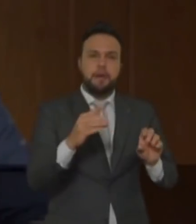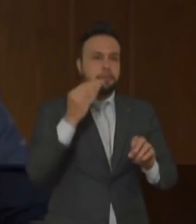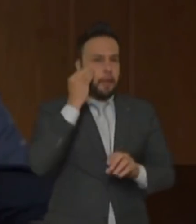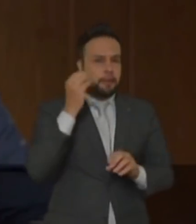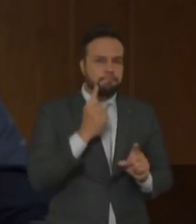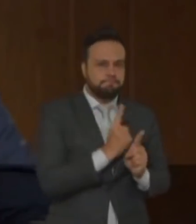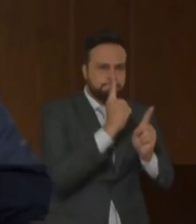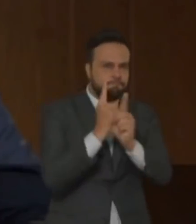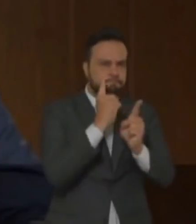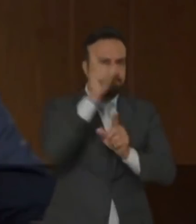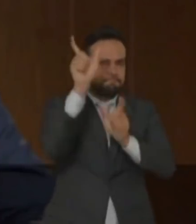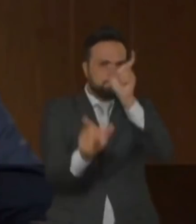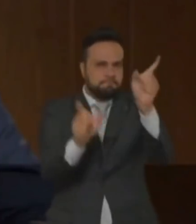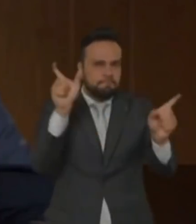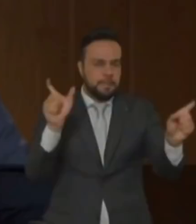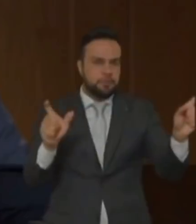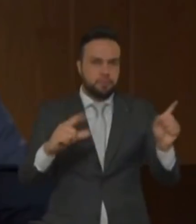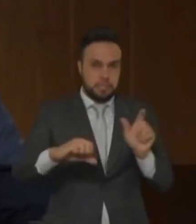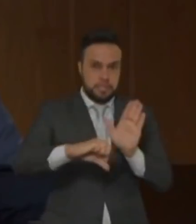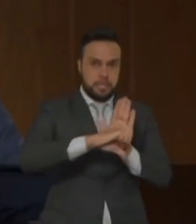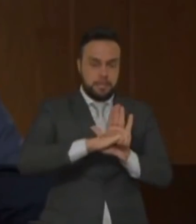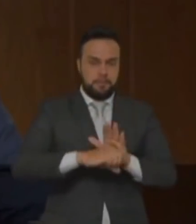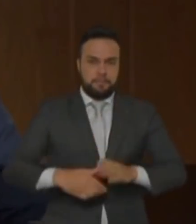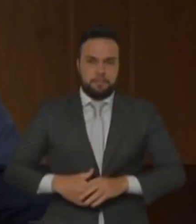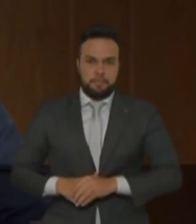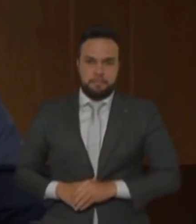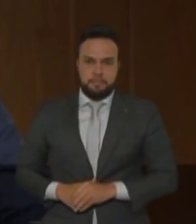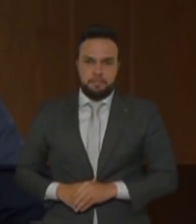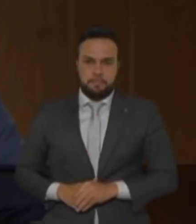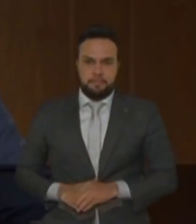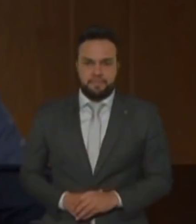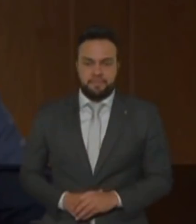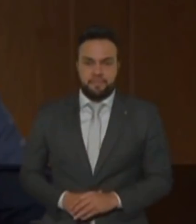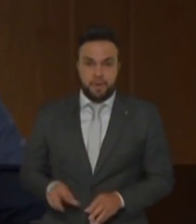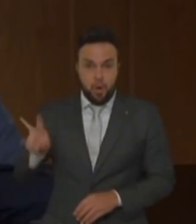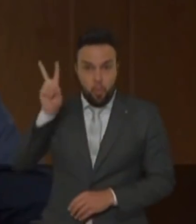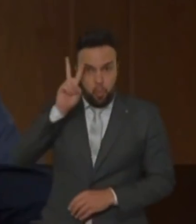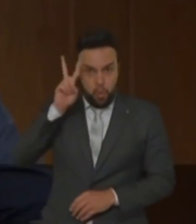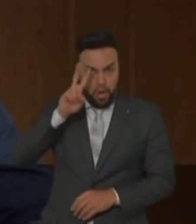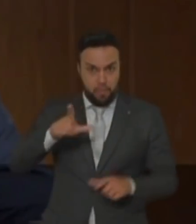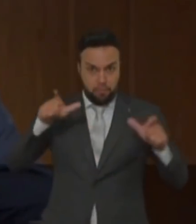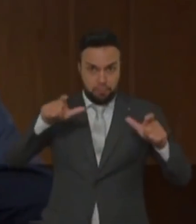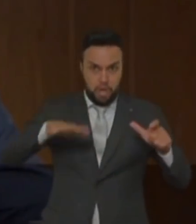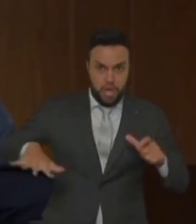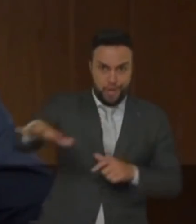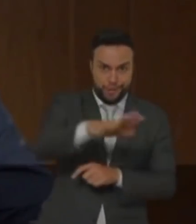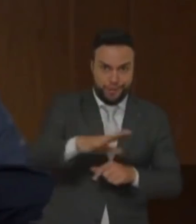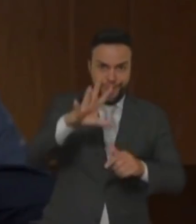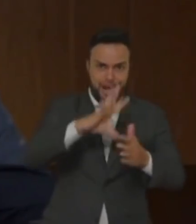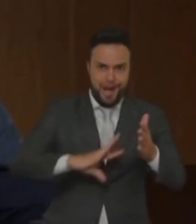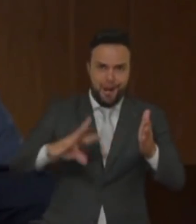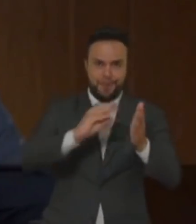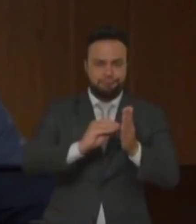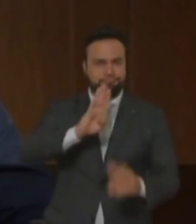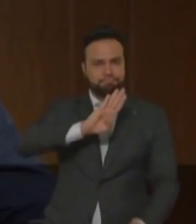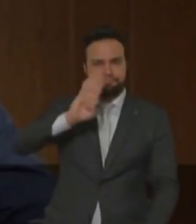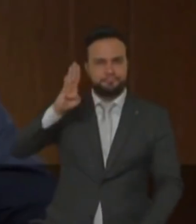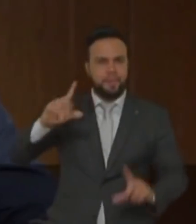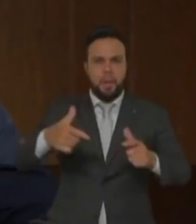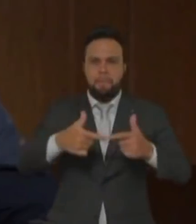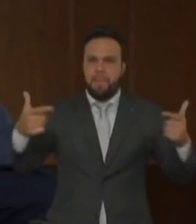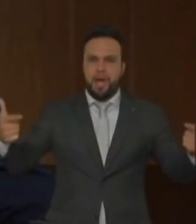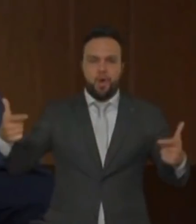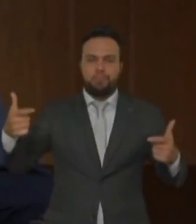e visando identificar os autores desses crimes lembro que a Região Amazônica é maior que toda a Europa